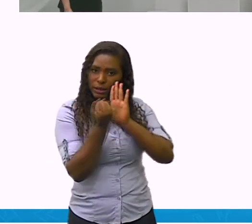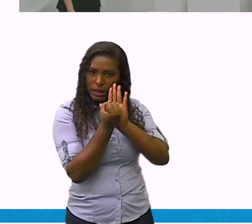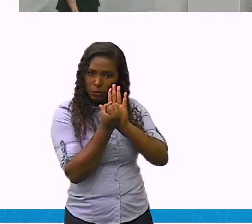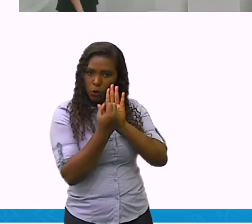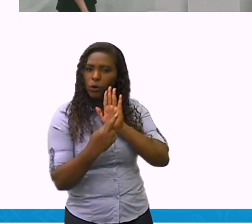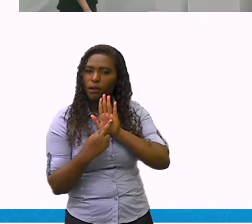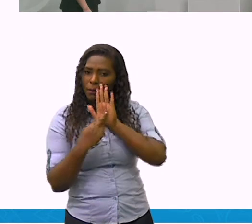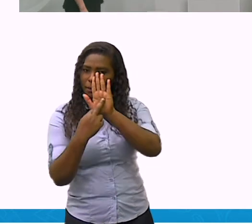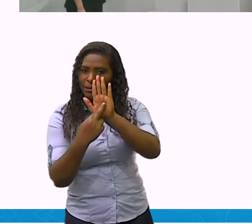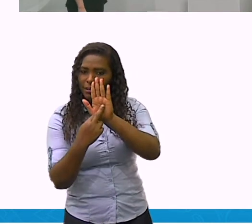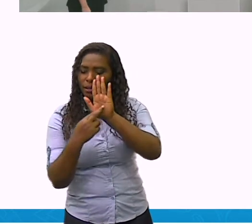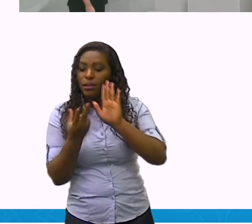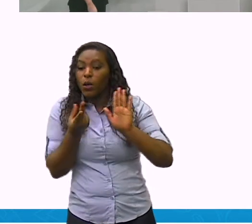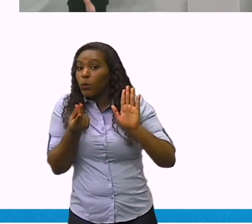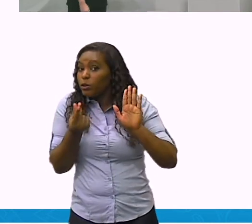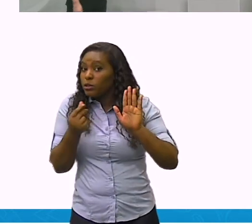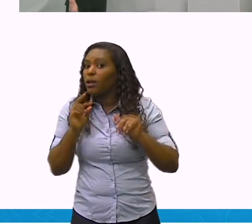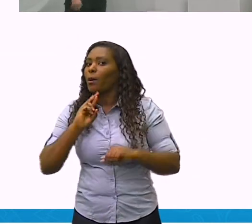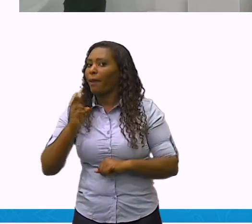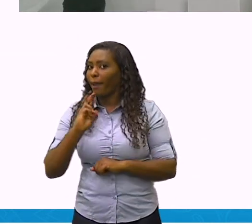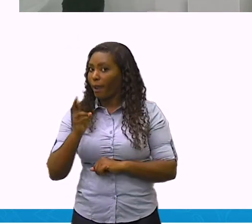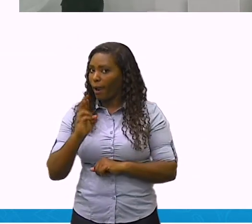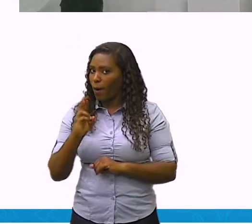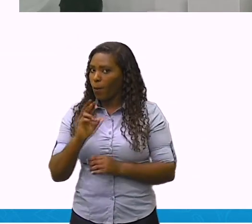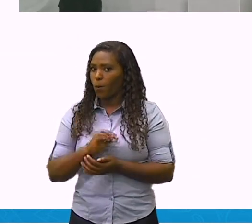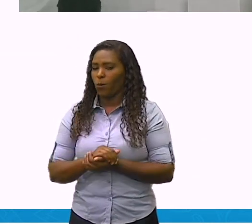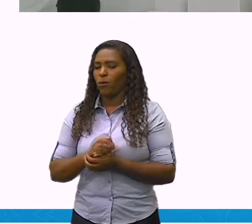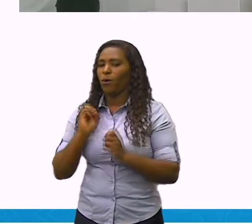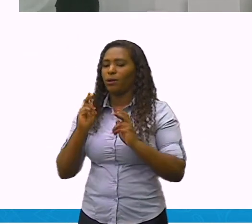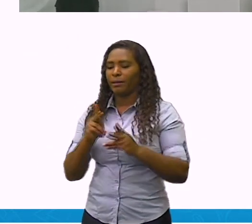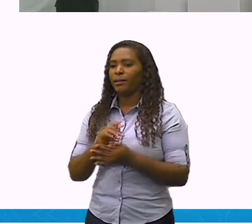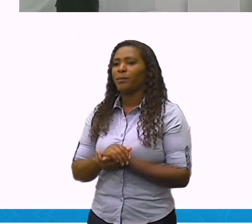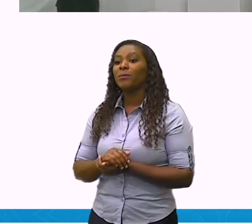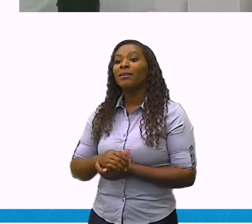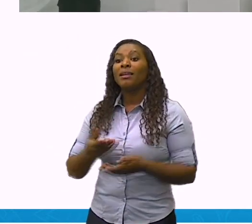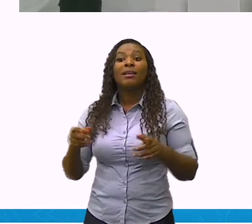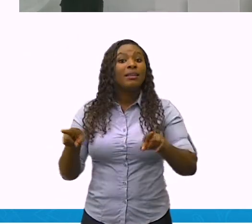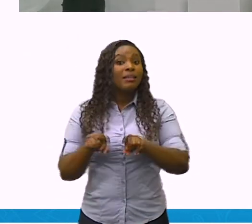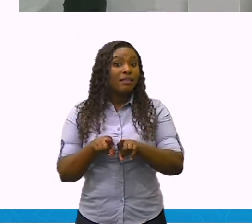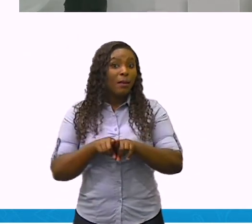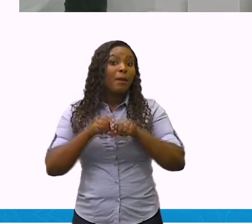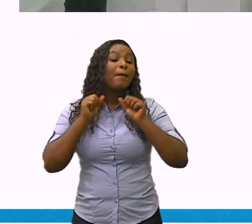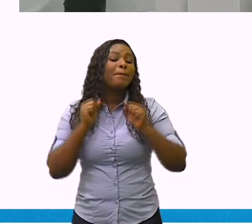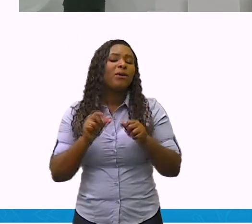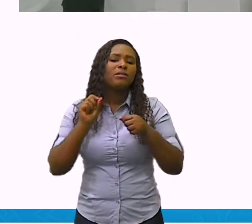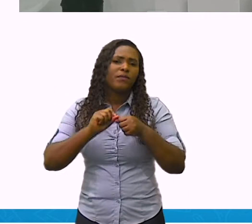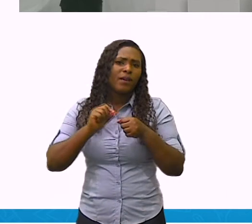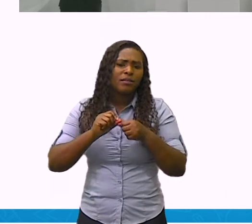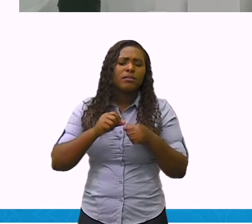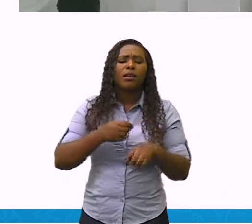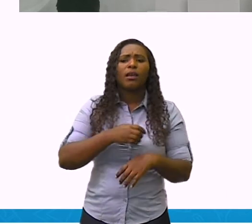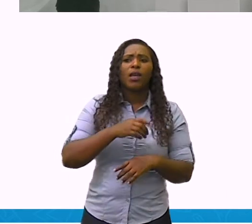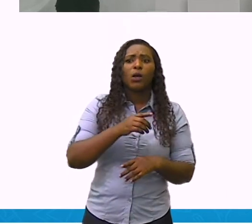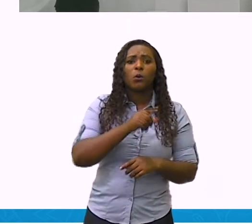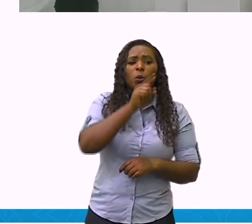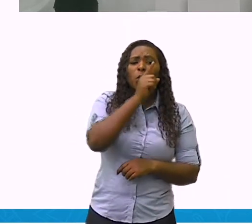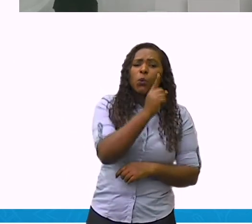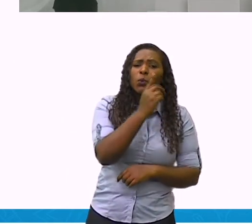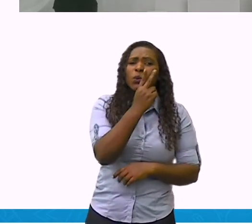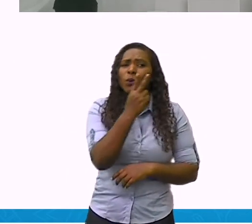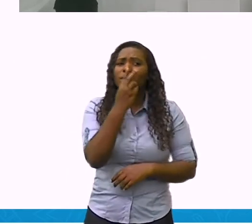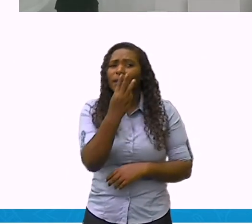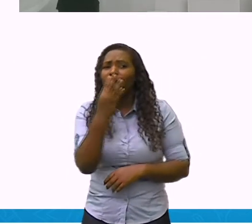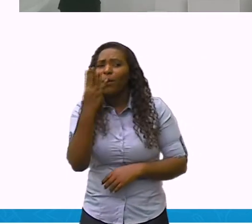real. Eu poderia também fazer utilizando aqui o pauzinho, não tem problema. Você coloca os pauzinhos e